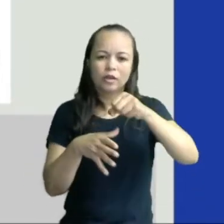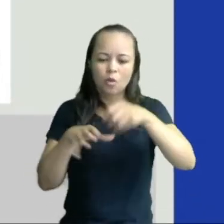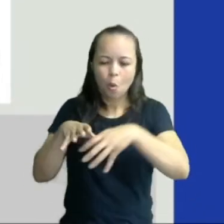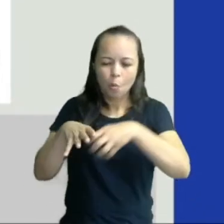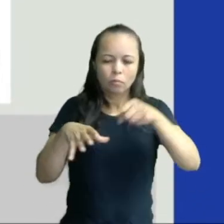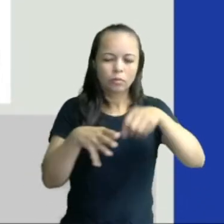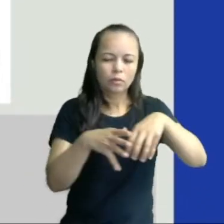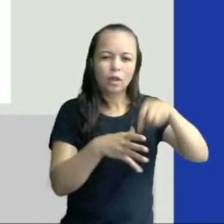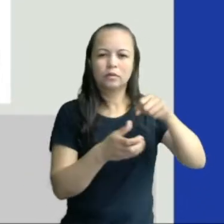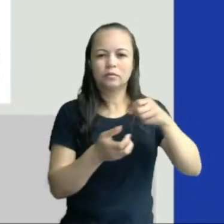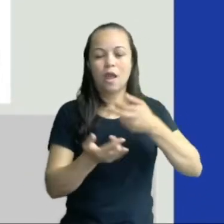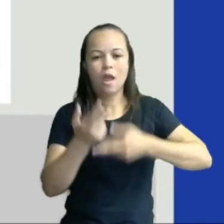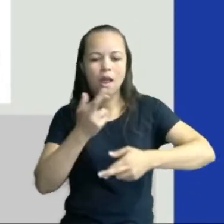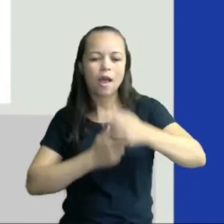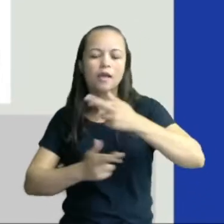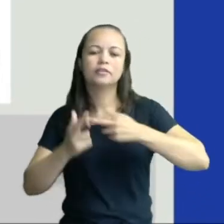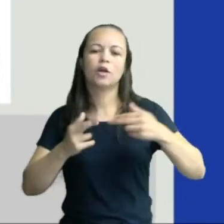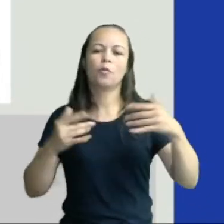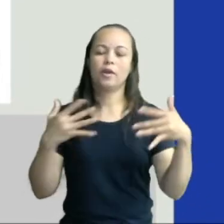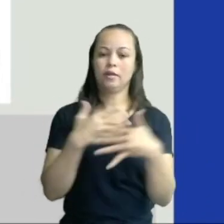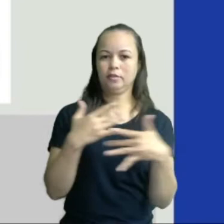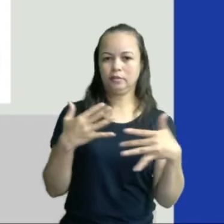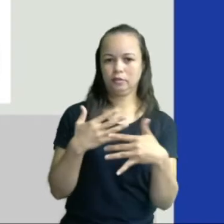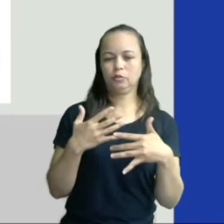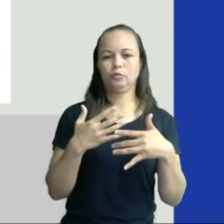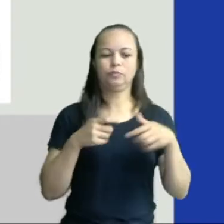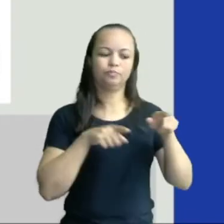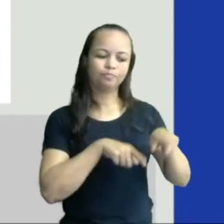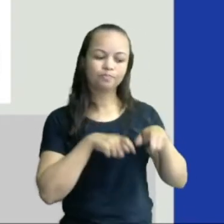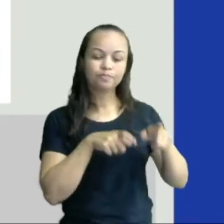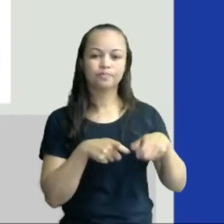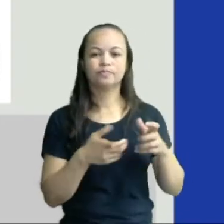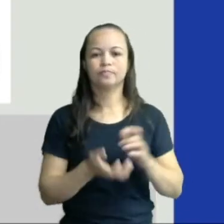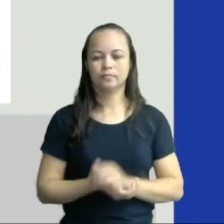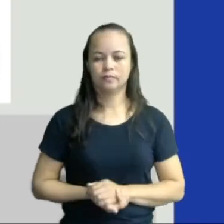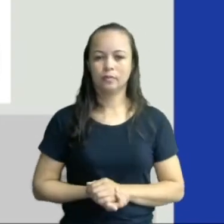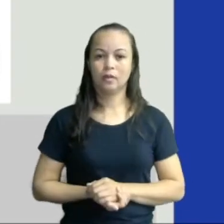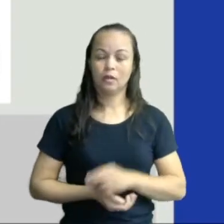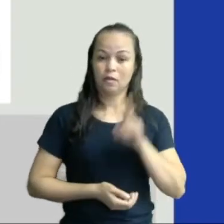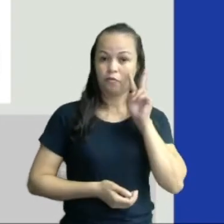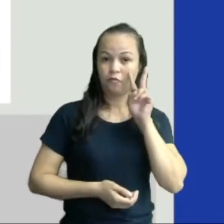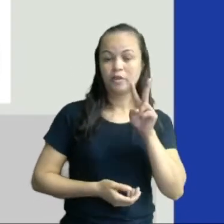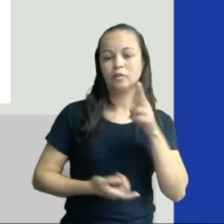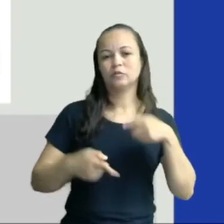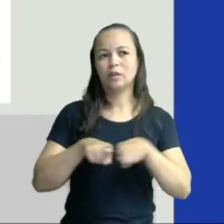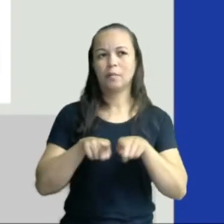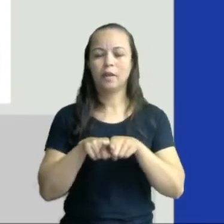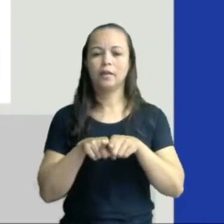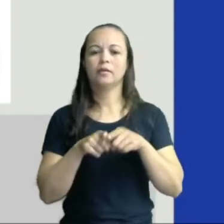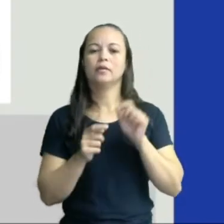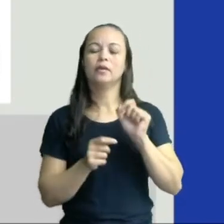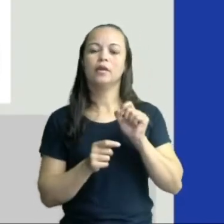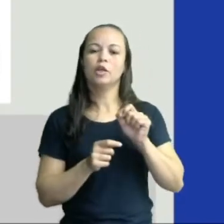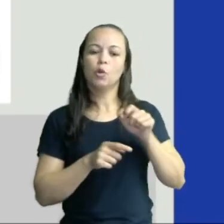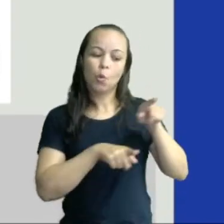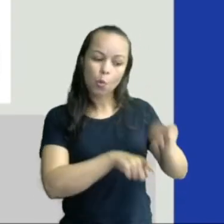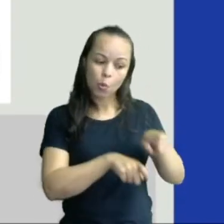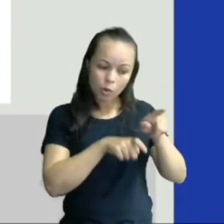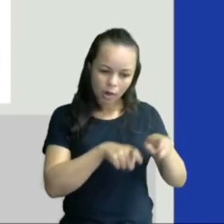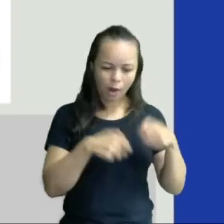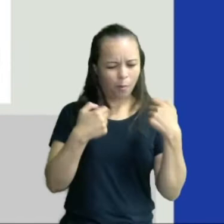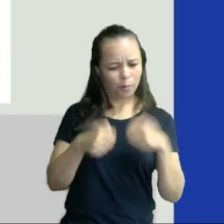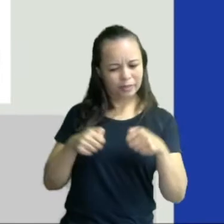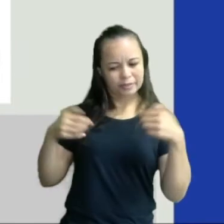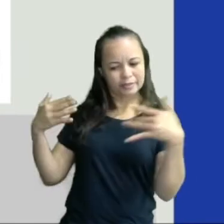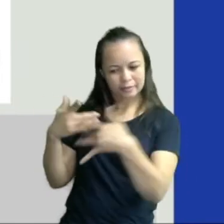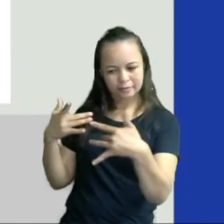As relações entre o urbano e o rural. Vimos que tanto o campo precisa da cidade, como a cidade precisa